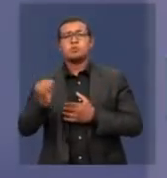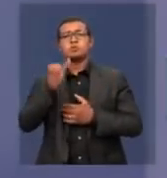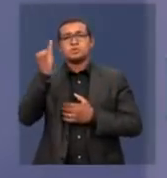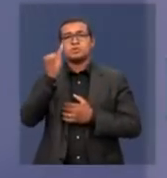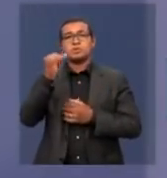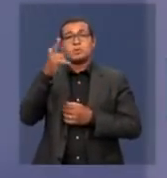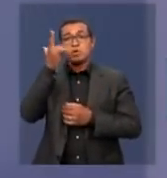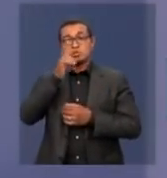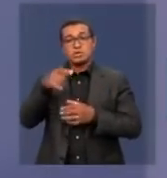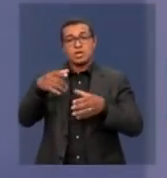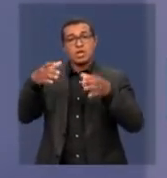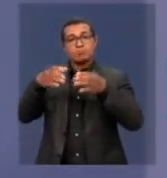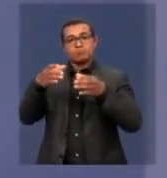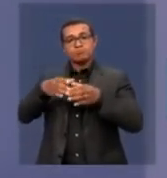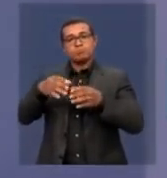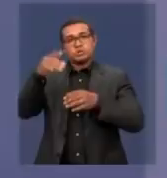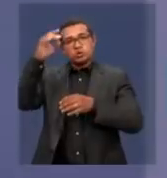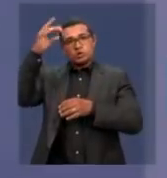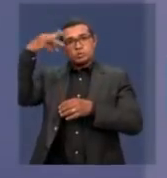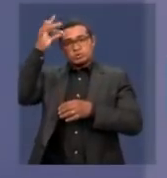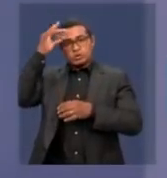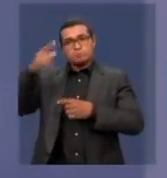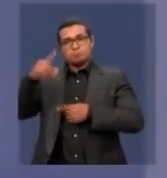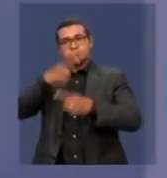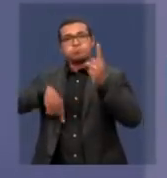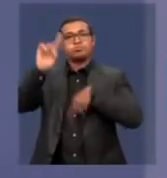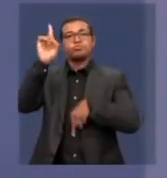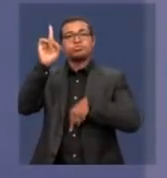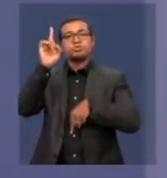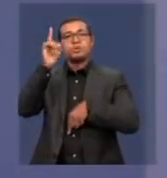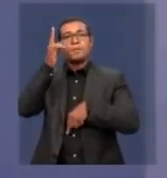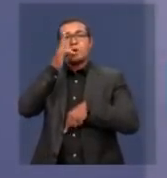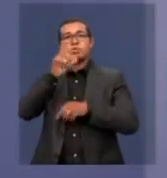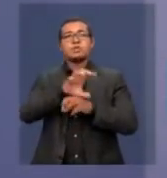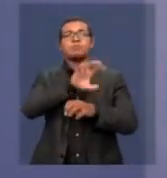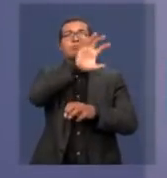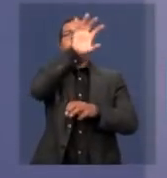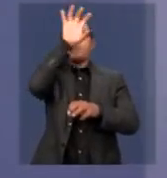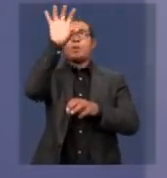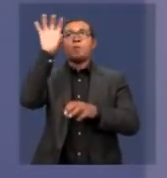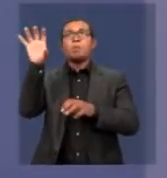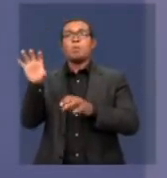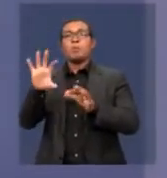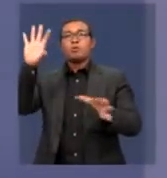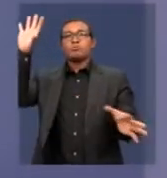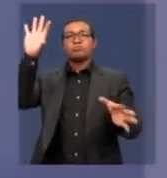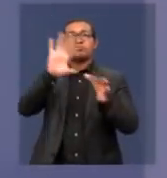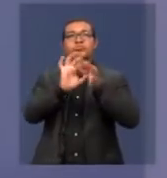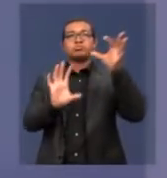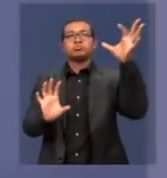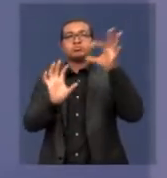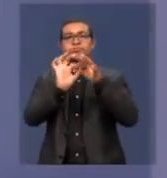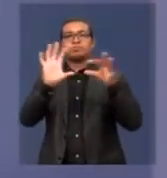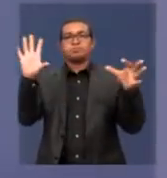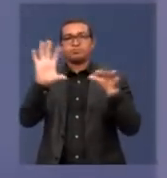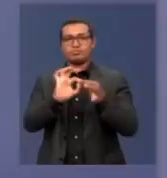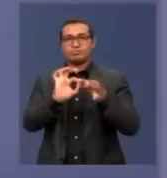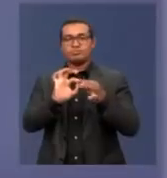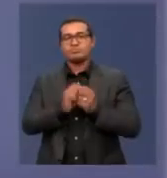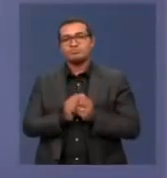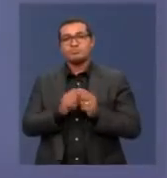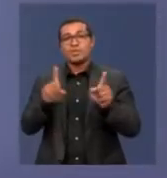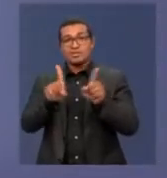regional a gente levar o desenvolvimento das dez microrregiões do estado do espírito santo e naturalmente também uma forma de